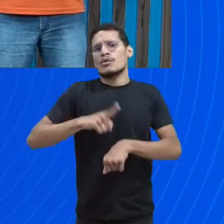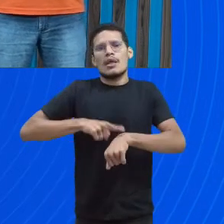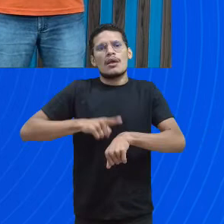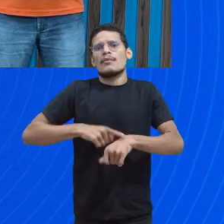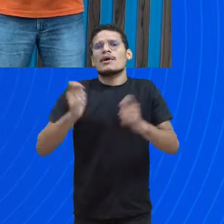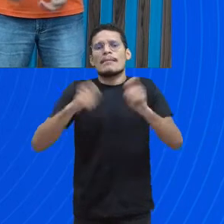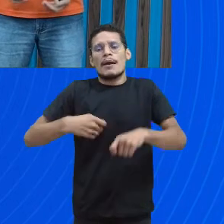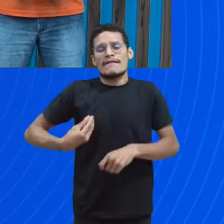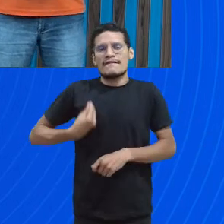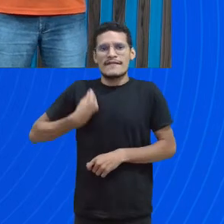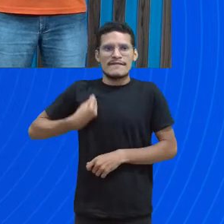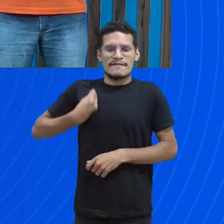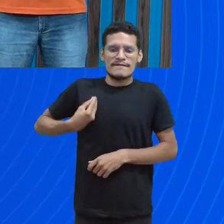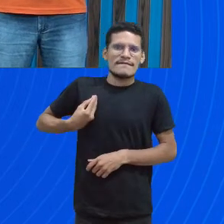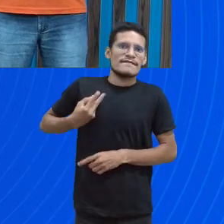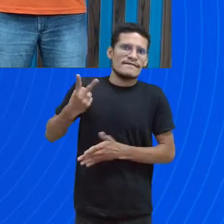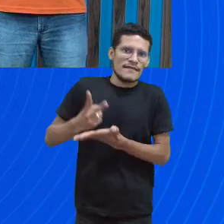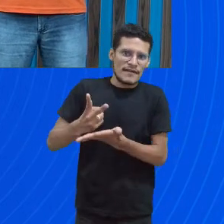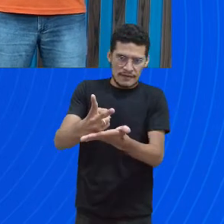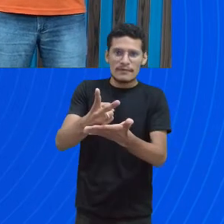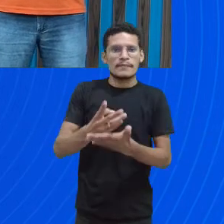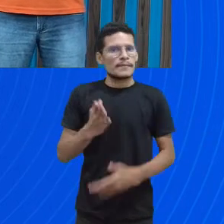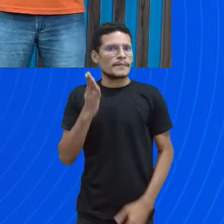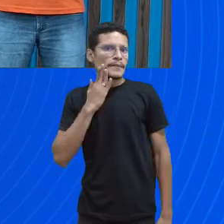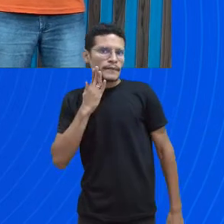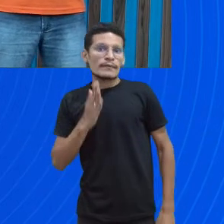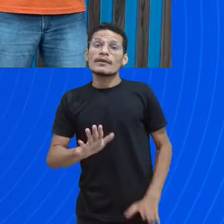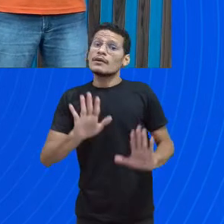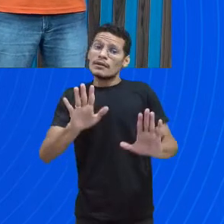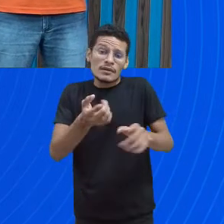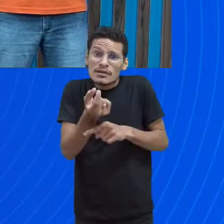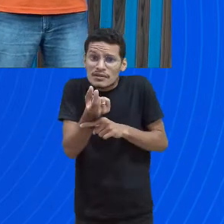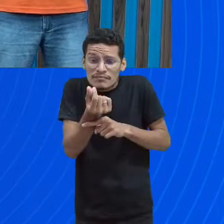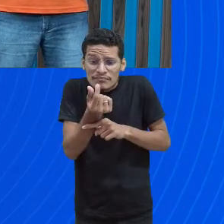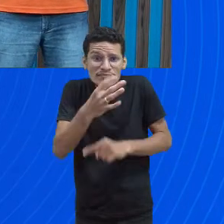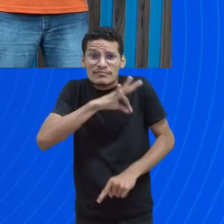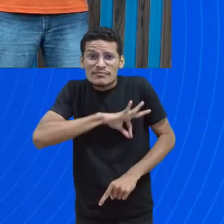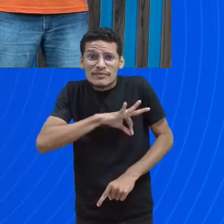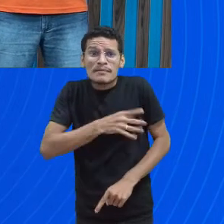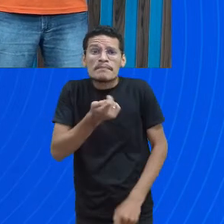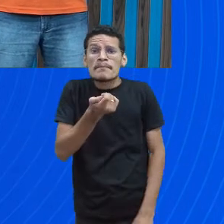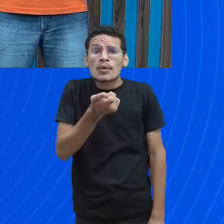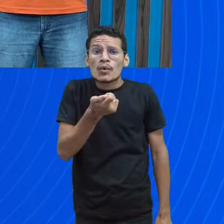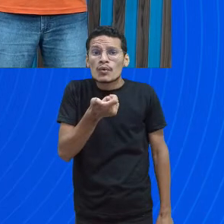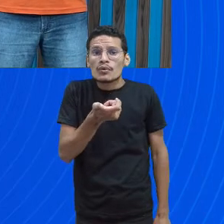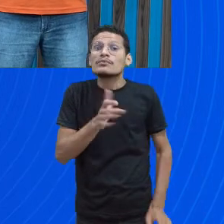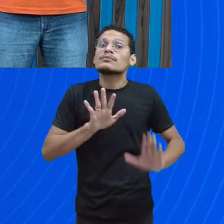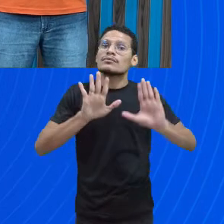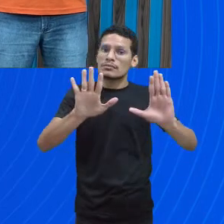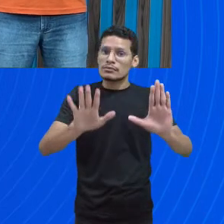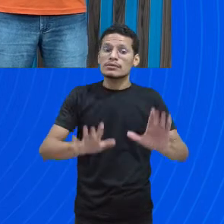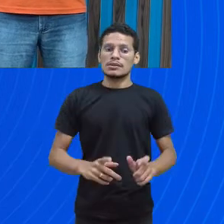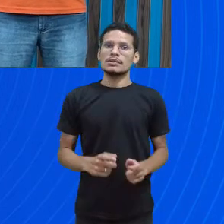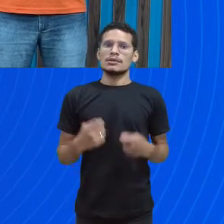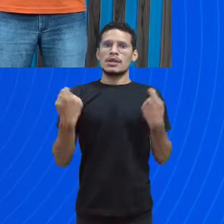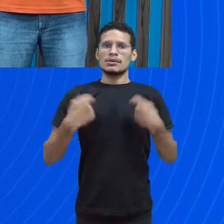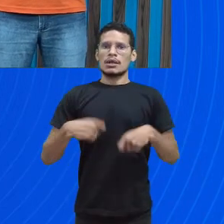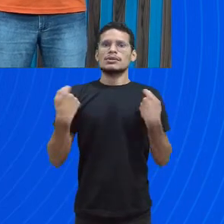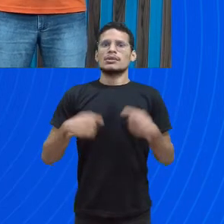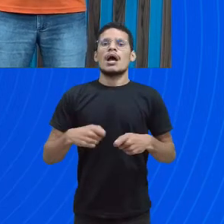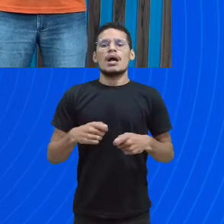as pessoas viverem, né? Então, e ganhavam muito pouco. Então, uma demanda, uma necessidade,